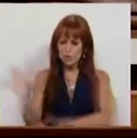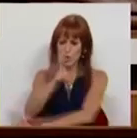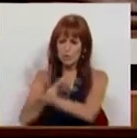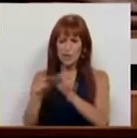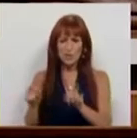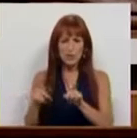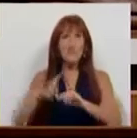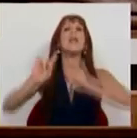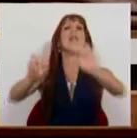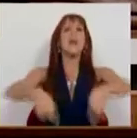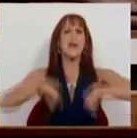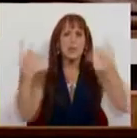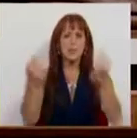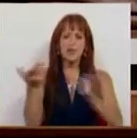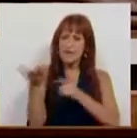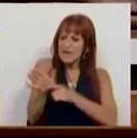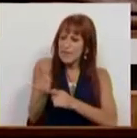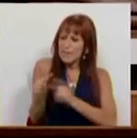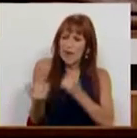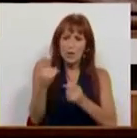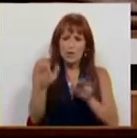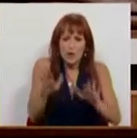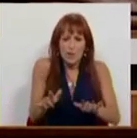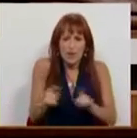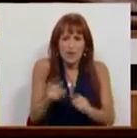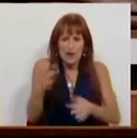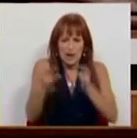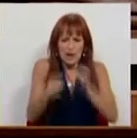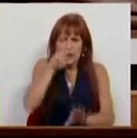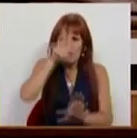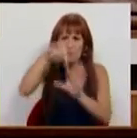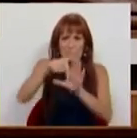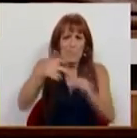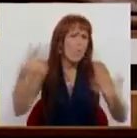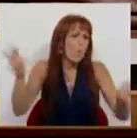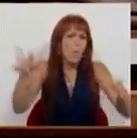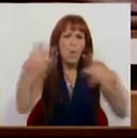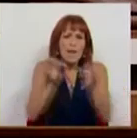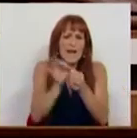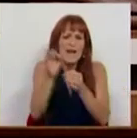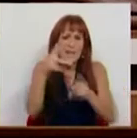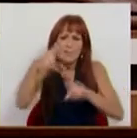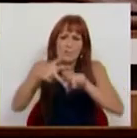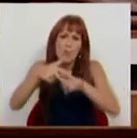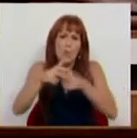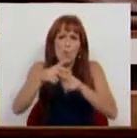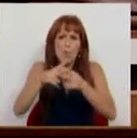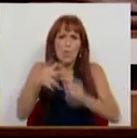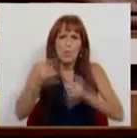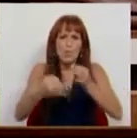comunitários e depois de alguns eventos como a paragem da refinaria ou de uma linha de montagem automóvel,